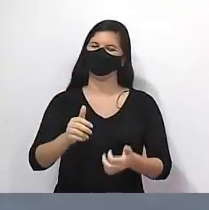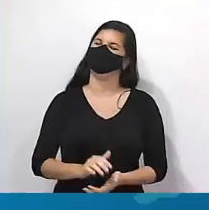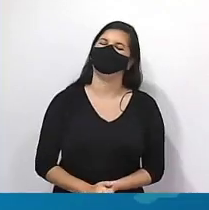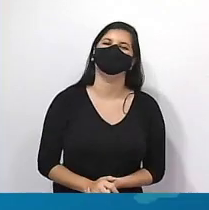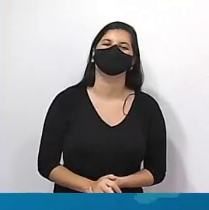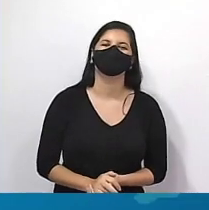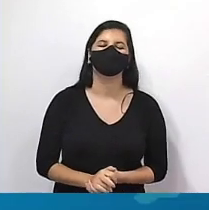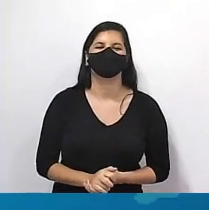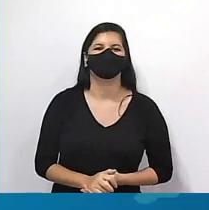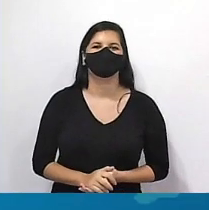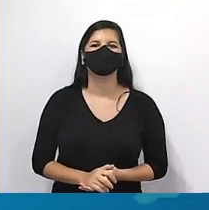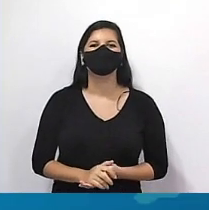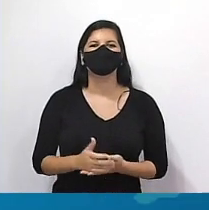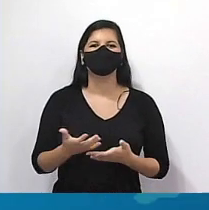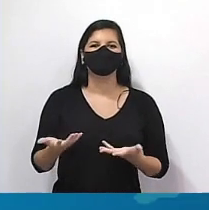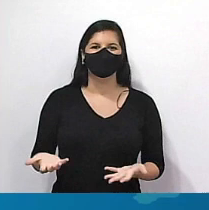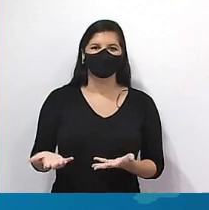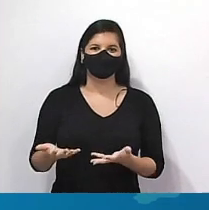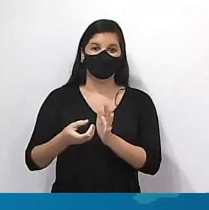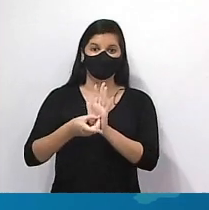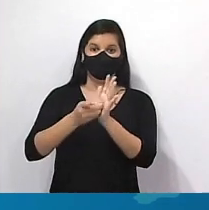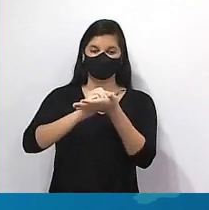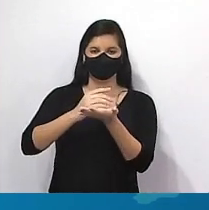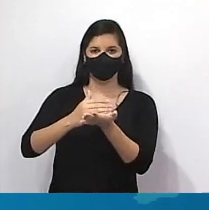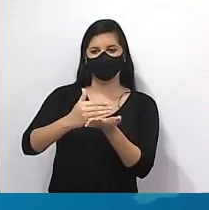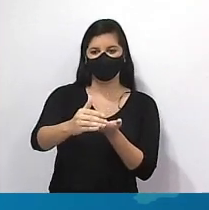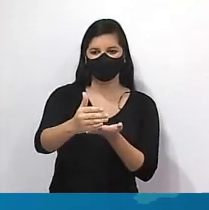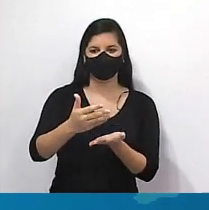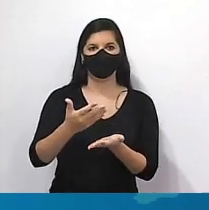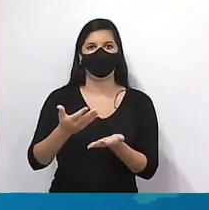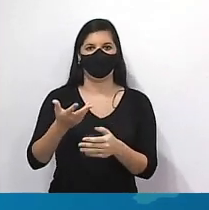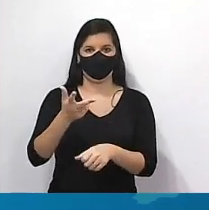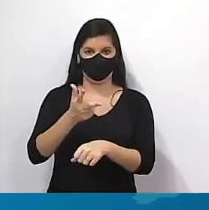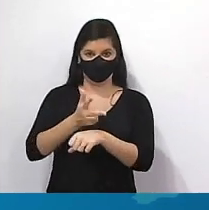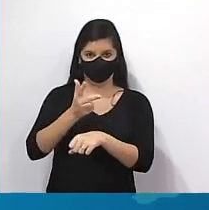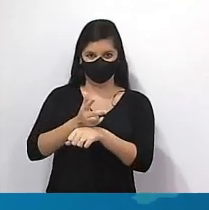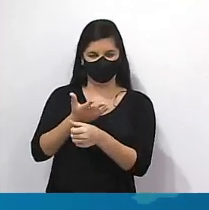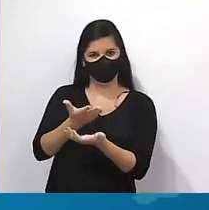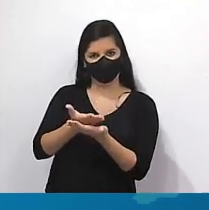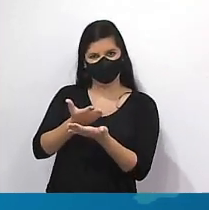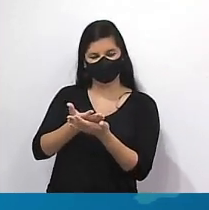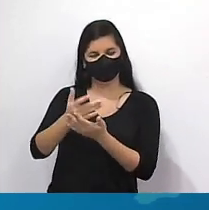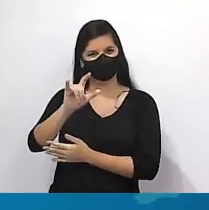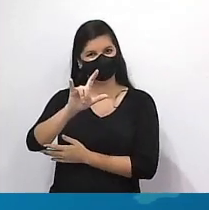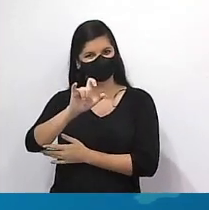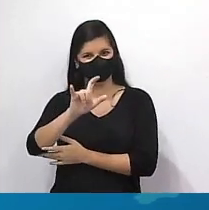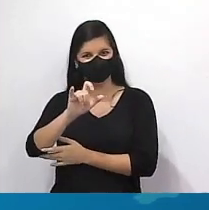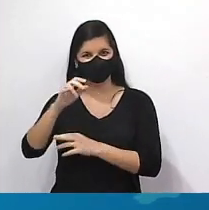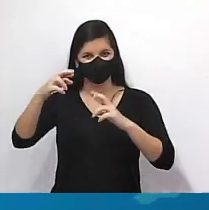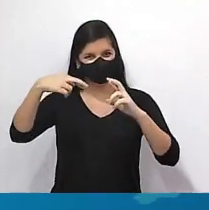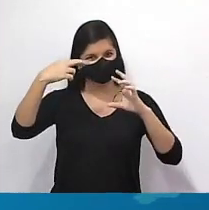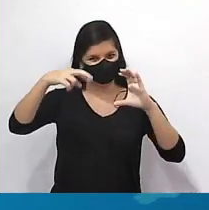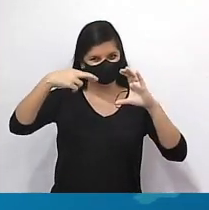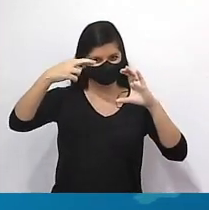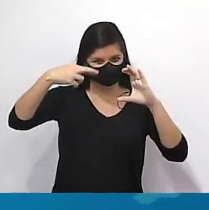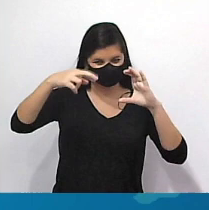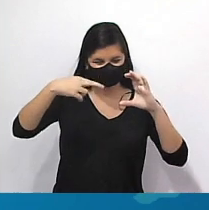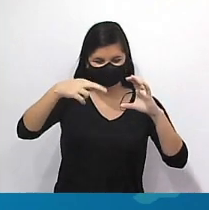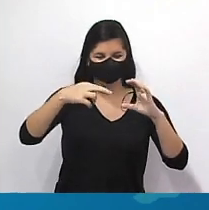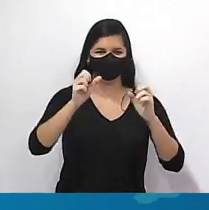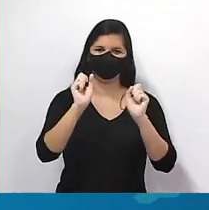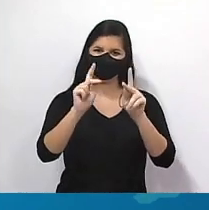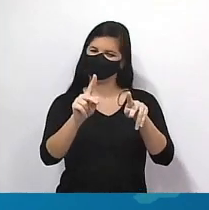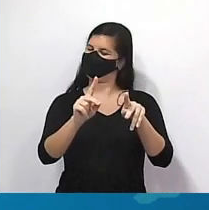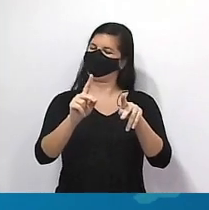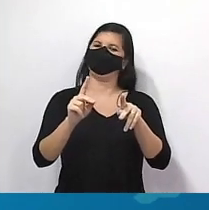mostrar para esse pessoal. Ó, antes de começar já a nossa videoaula, não esquece, Instagram Robertão da Transmissão, tudo junto sem acento, tá